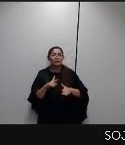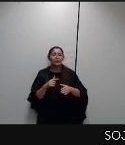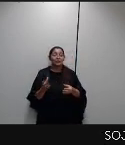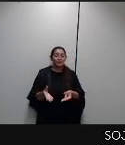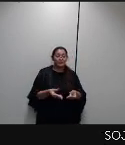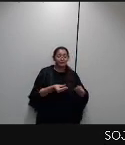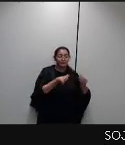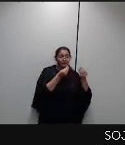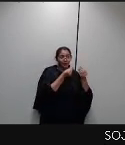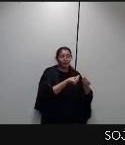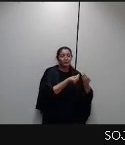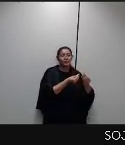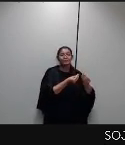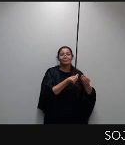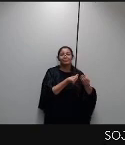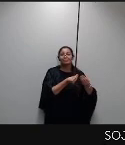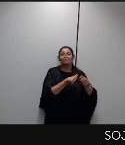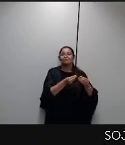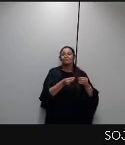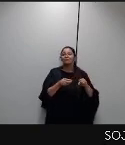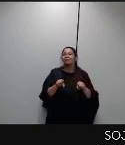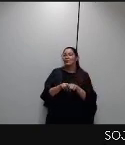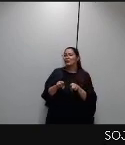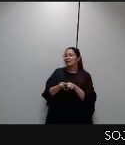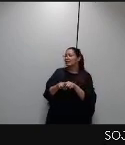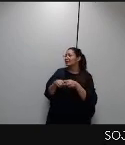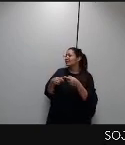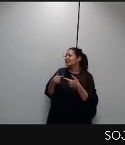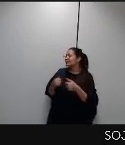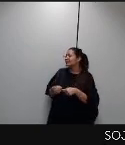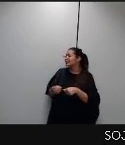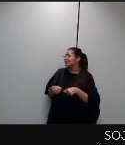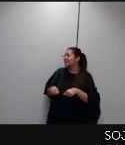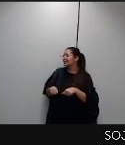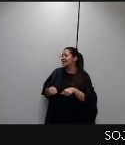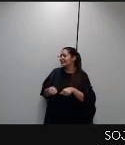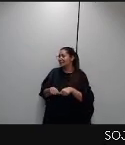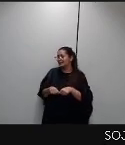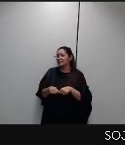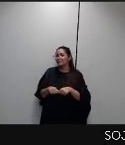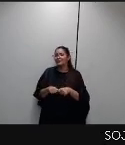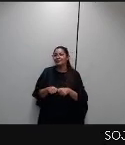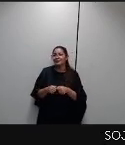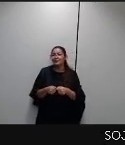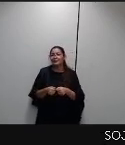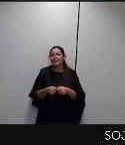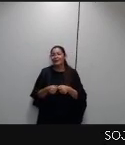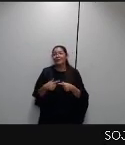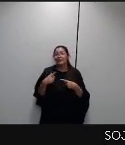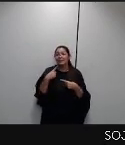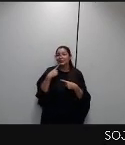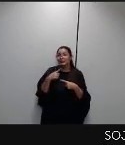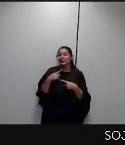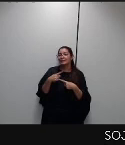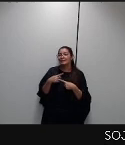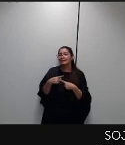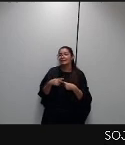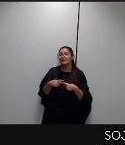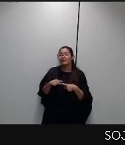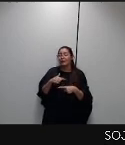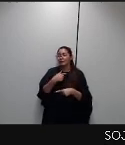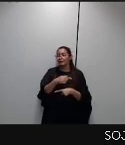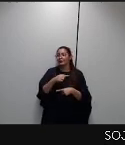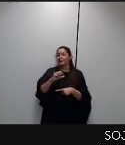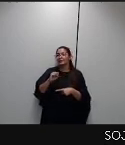concessão de parcelamento nos termos do Código Tributário nacional e da legislação ordinária específica o artigo sétimo dessa